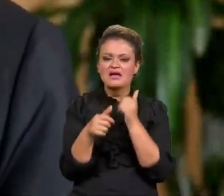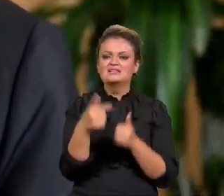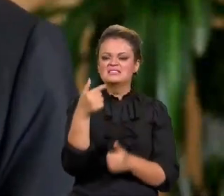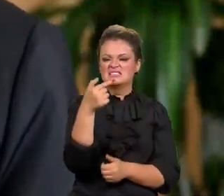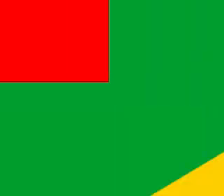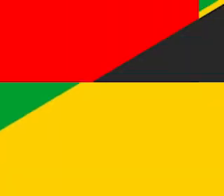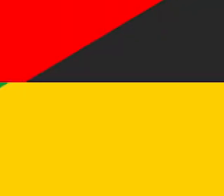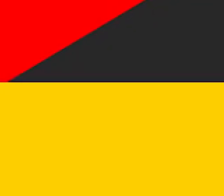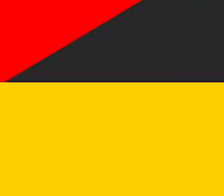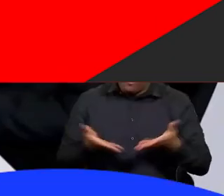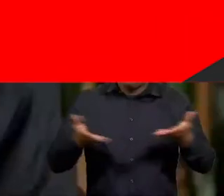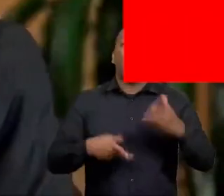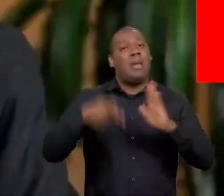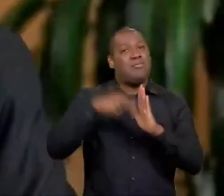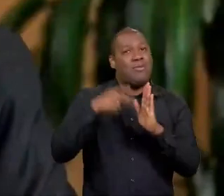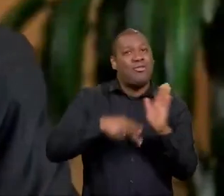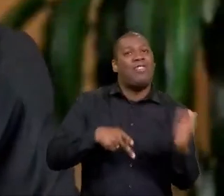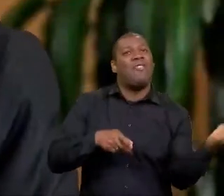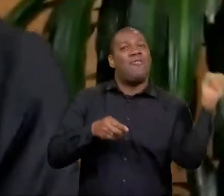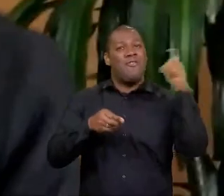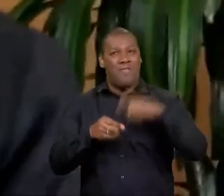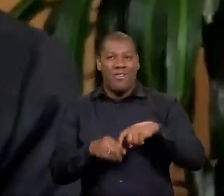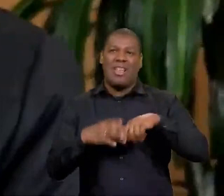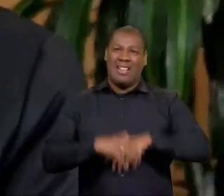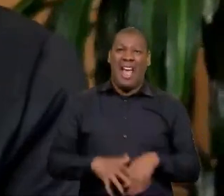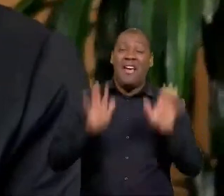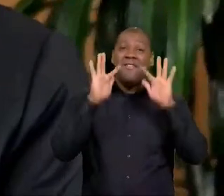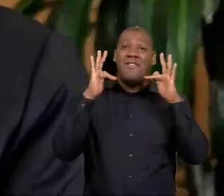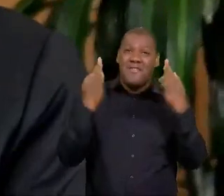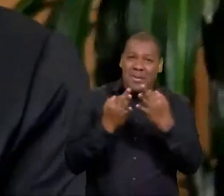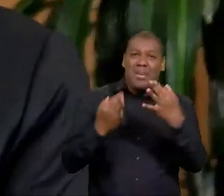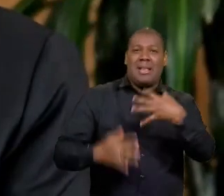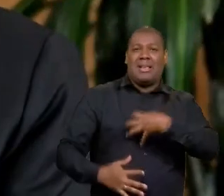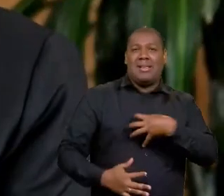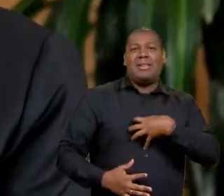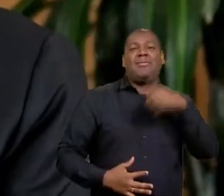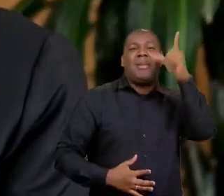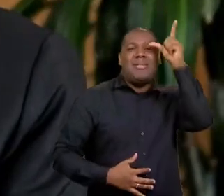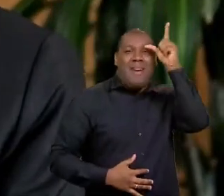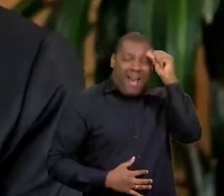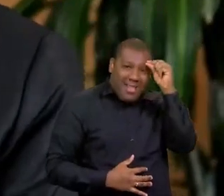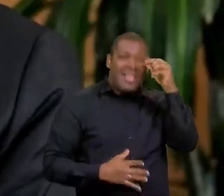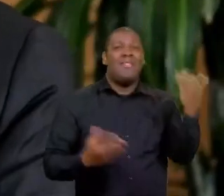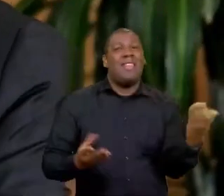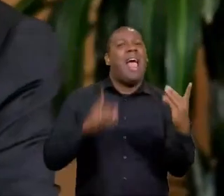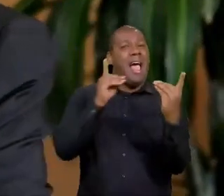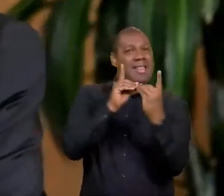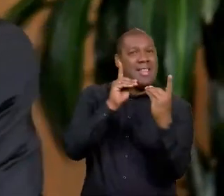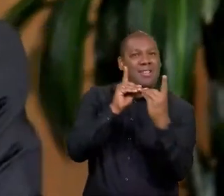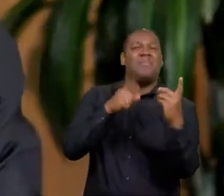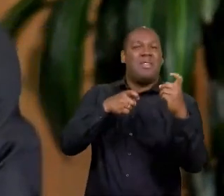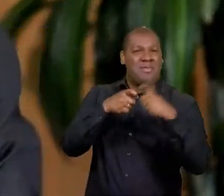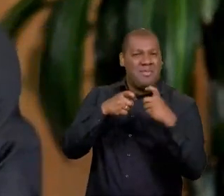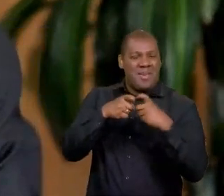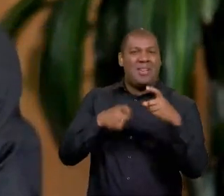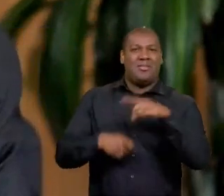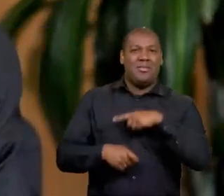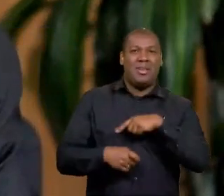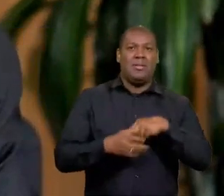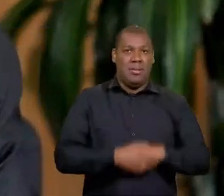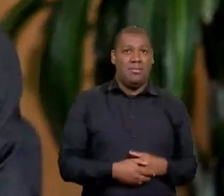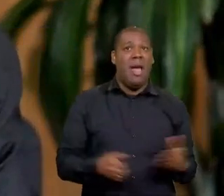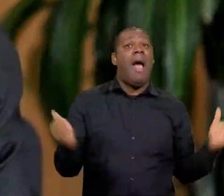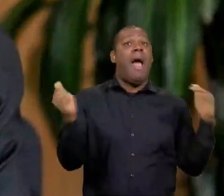que está endividada. Até o final do ano, nós vamos colocar mais 28 mil